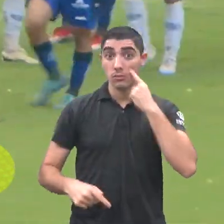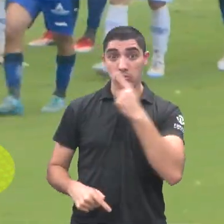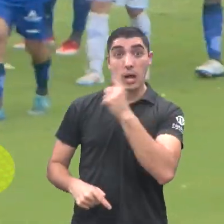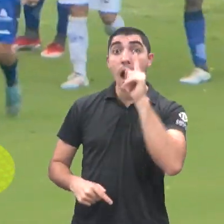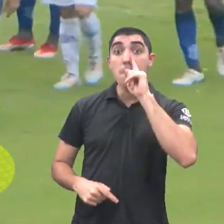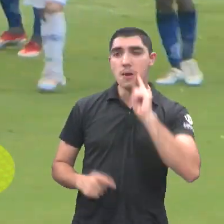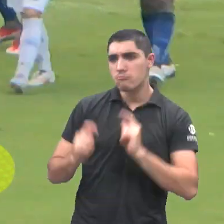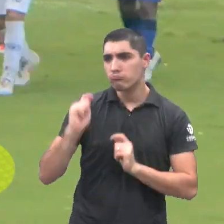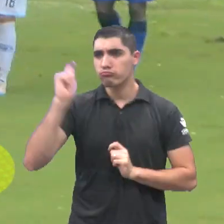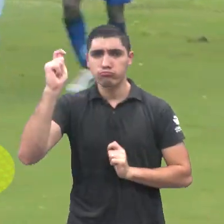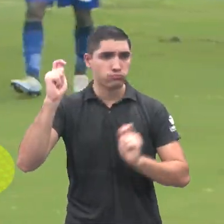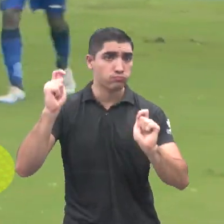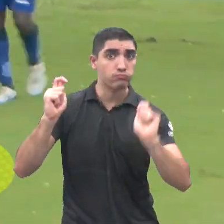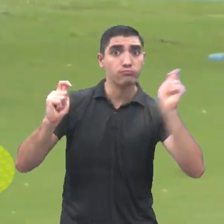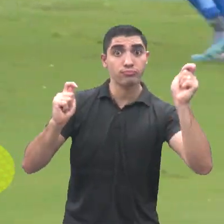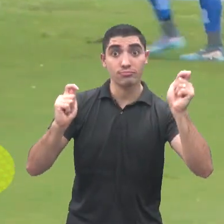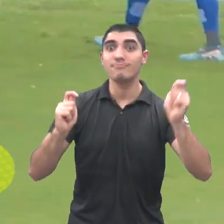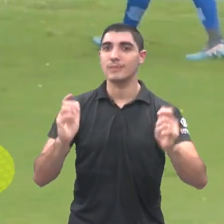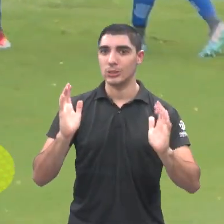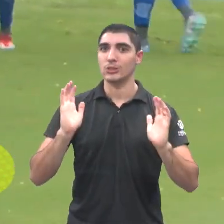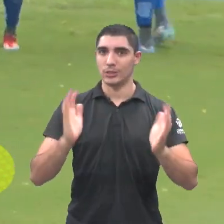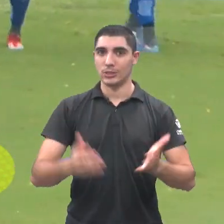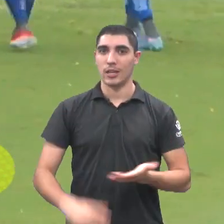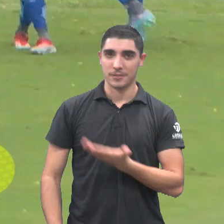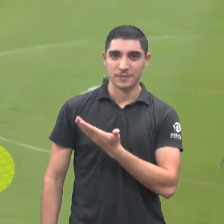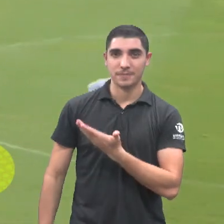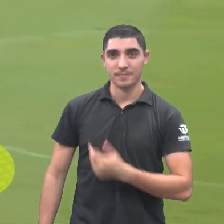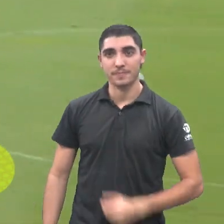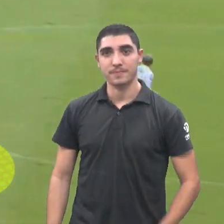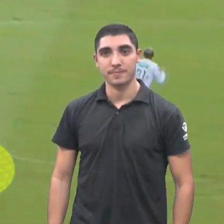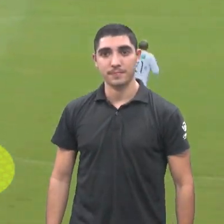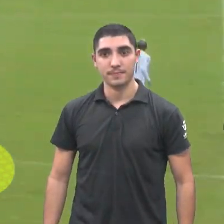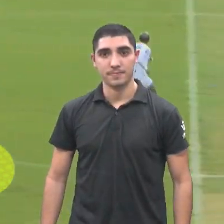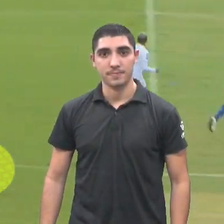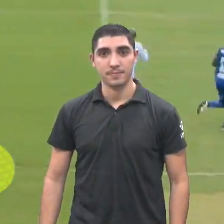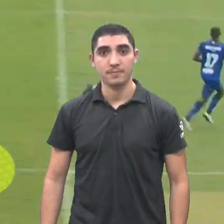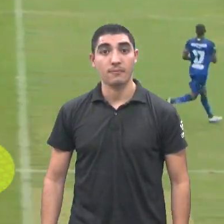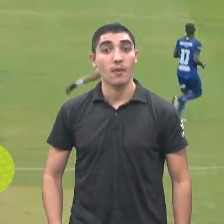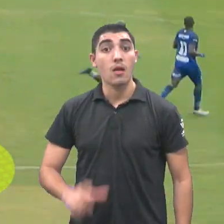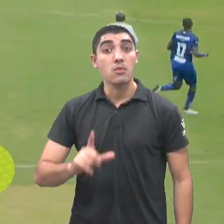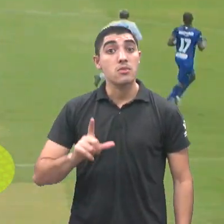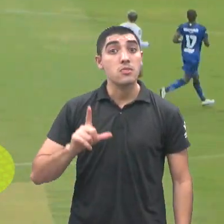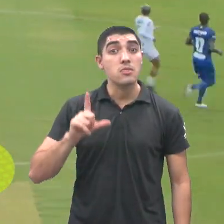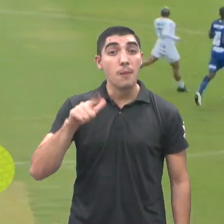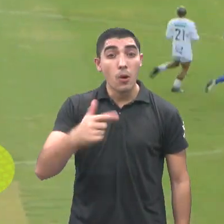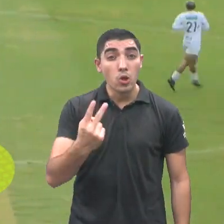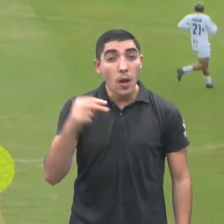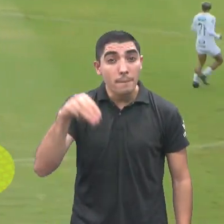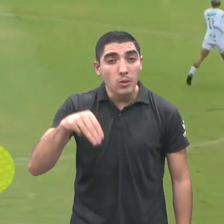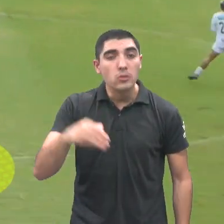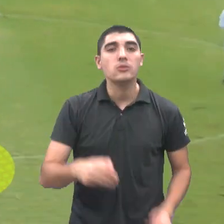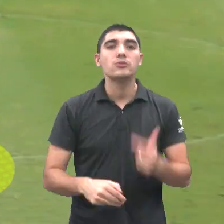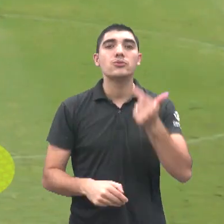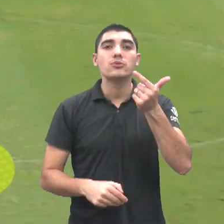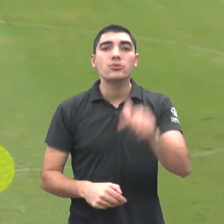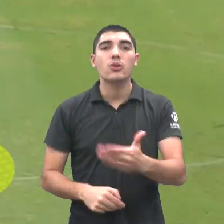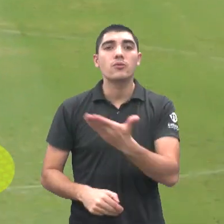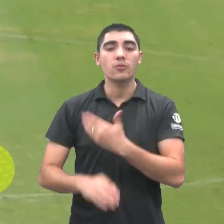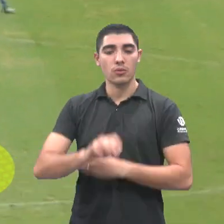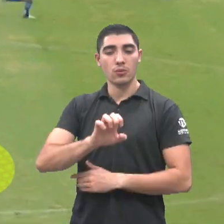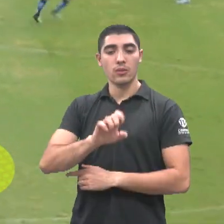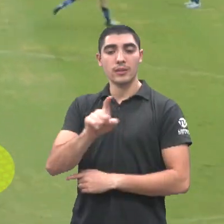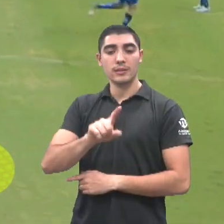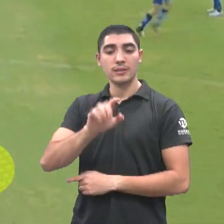amarelos, inclusive para o camisa 18 da Águia. 2 minutos depois, o próprio Ezequiel parou esse